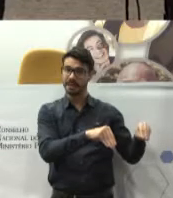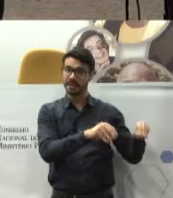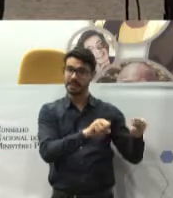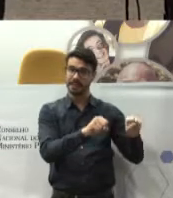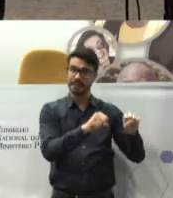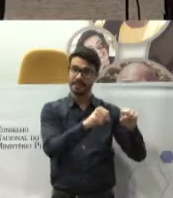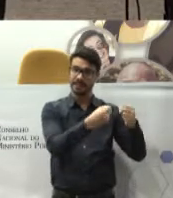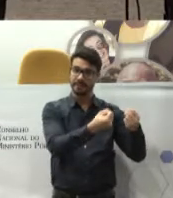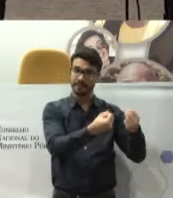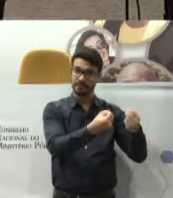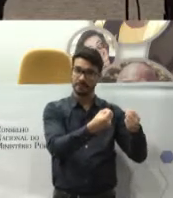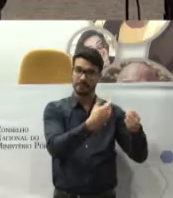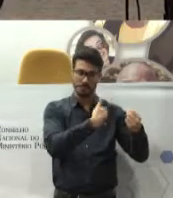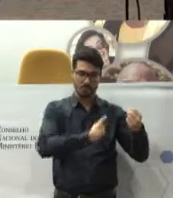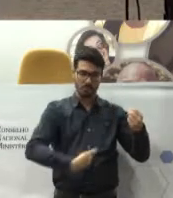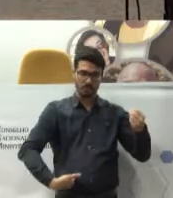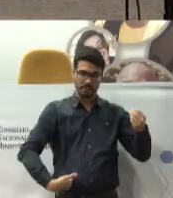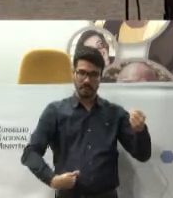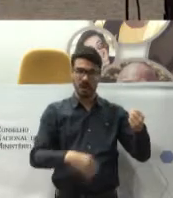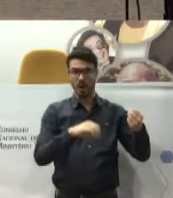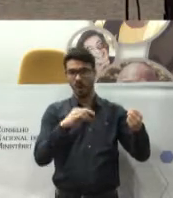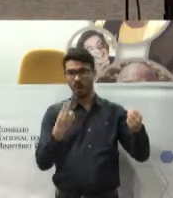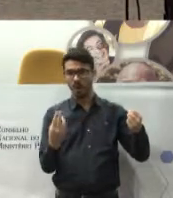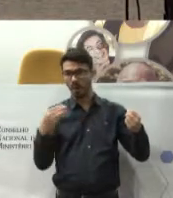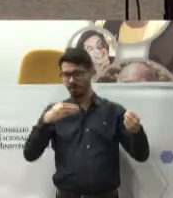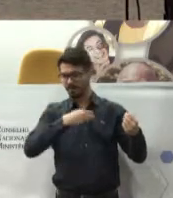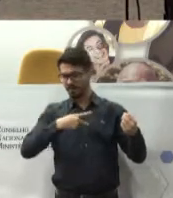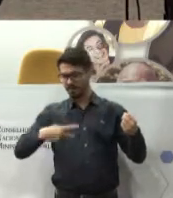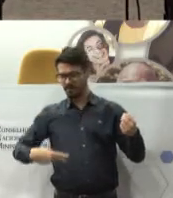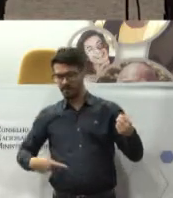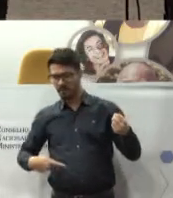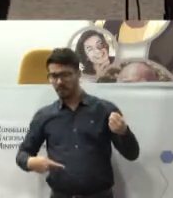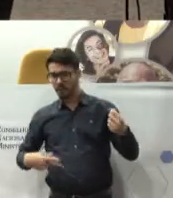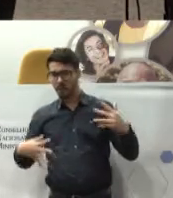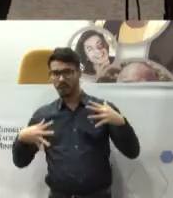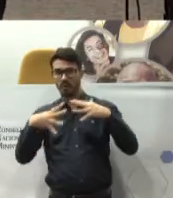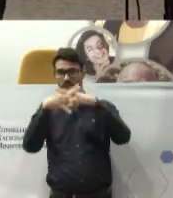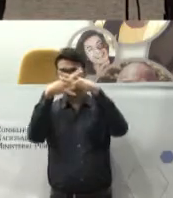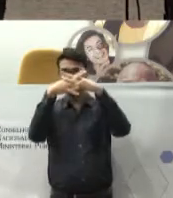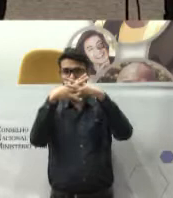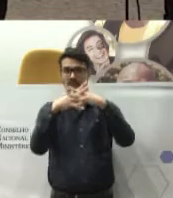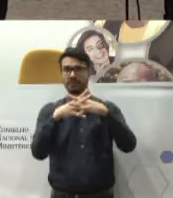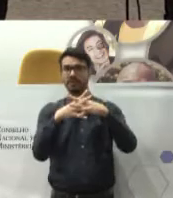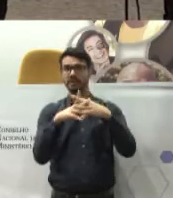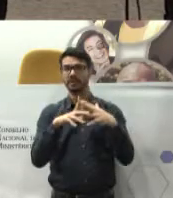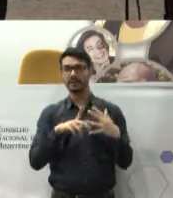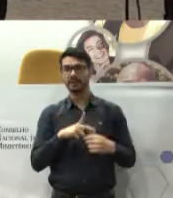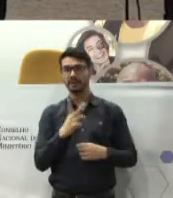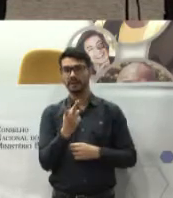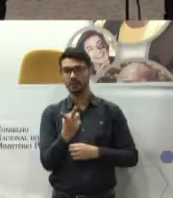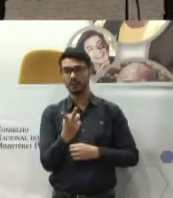nisso. Não se trata de saber qual é a porta, é dizer para a população, vocês têm duas portas.